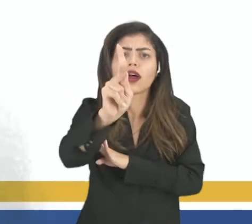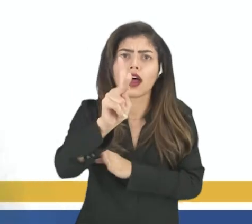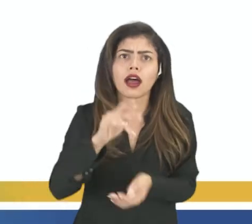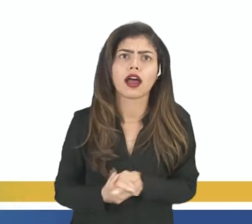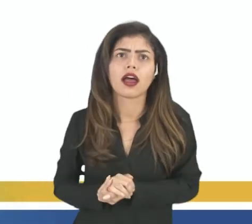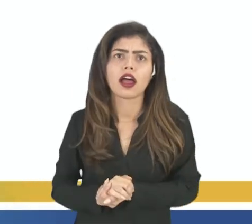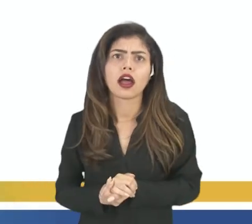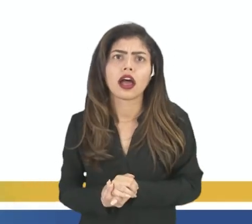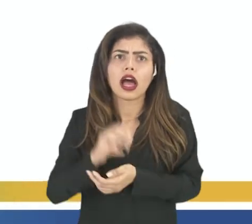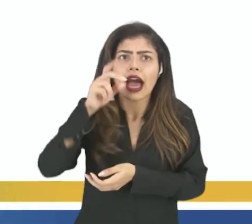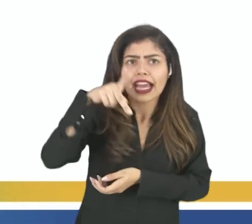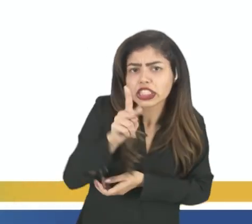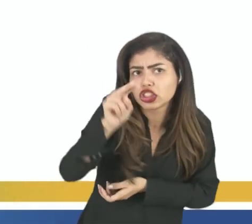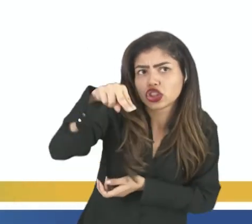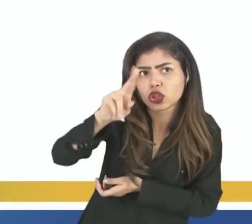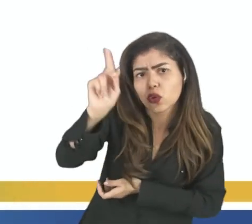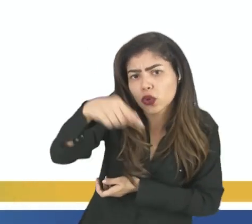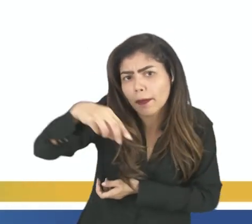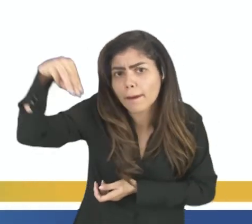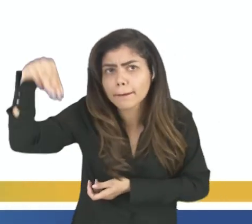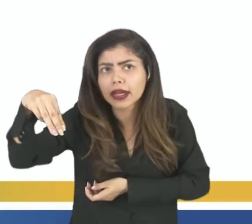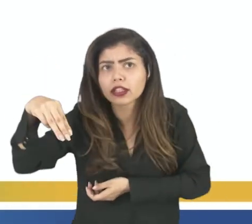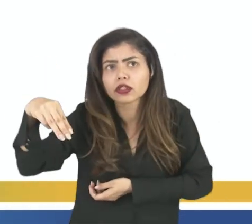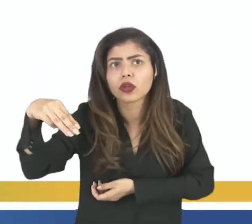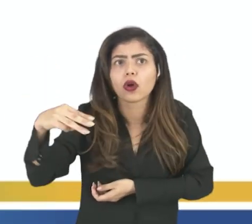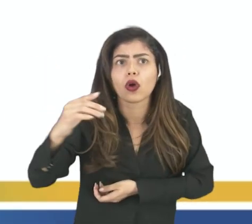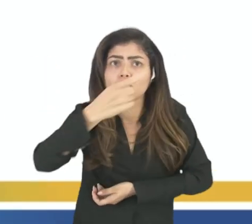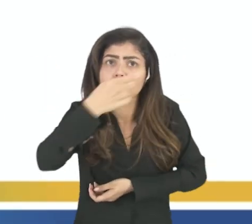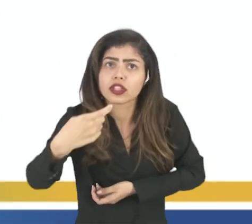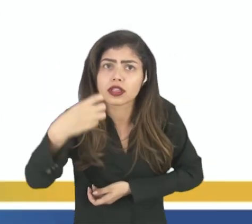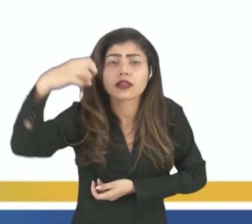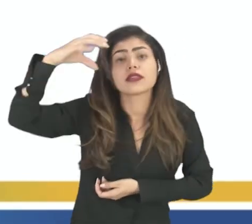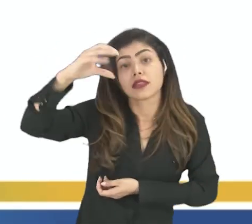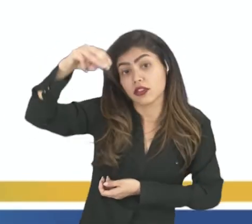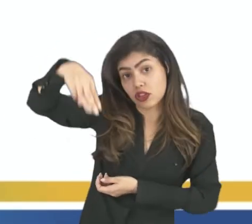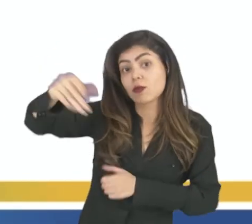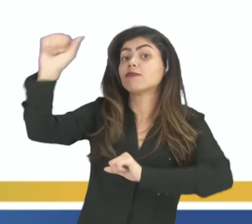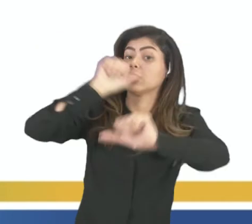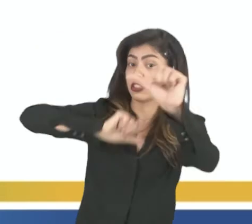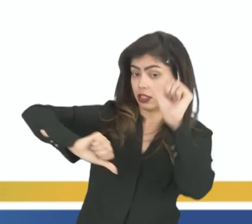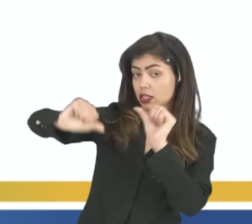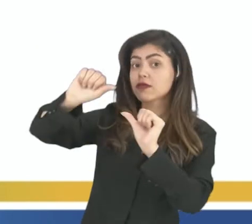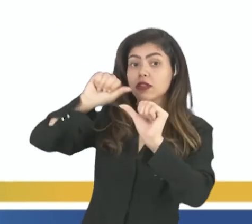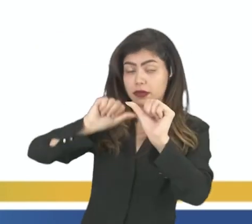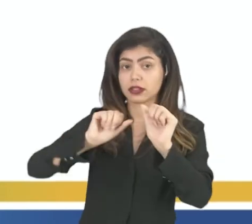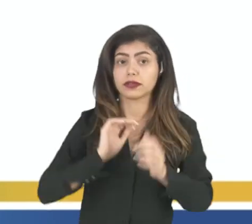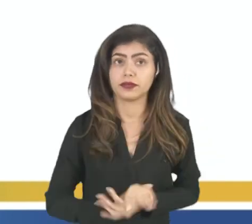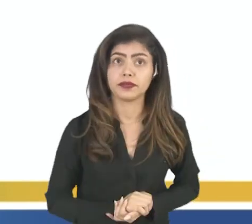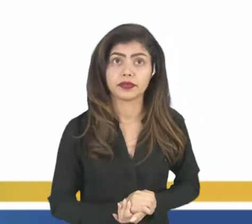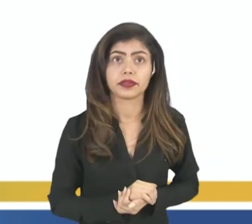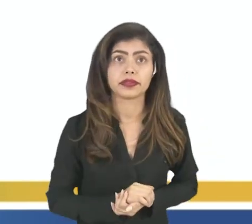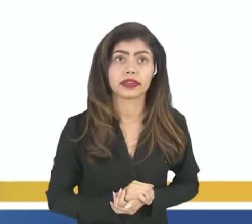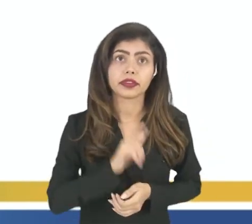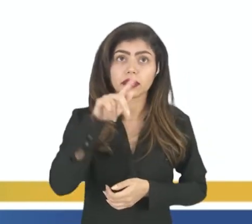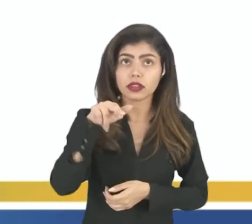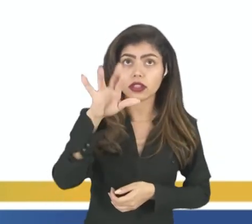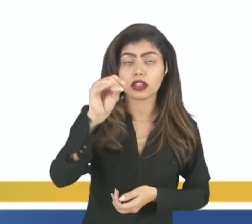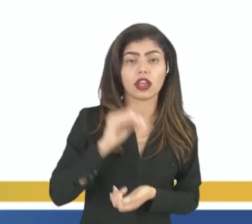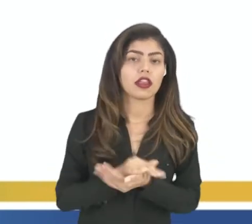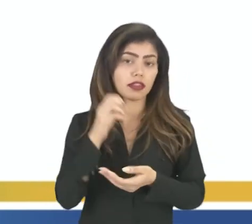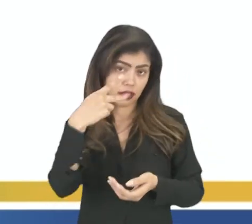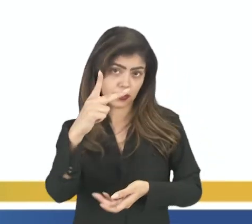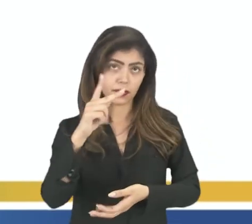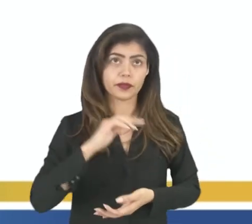K está em Newton por metro e meu X em centímetros. Então, vamos ter que transformar uma grandeza física dessas